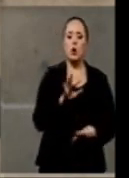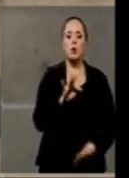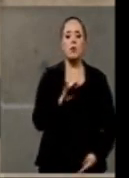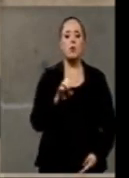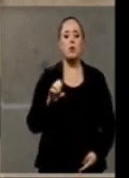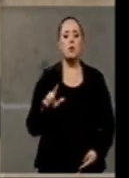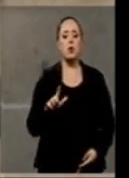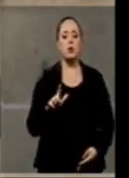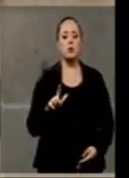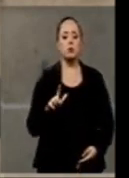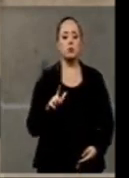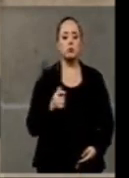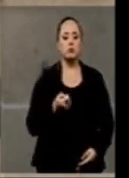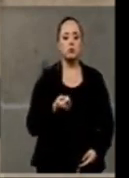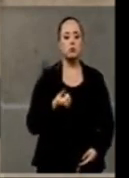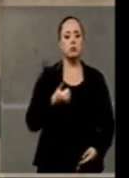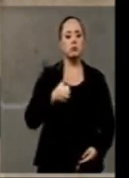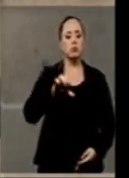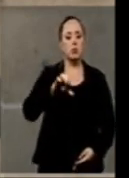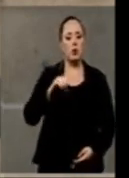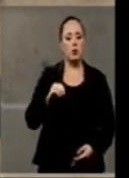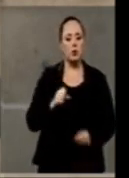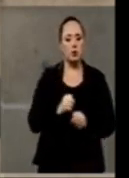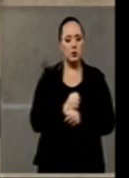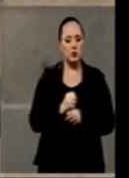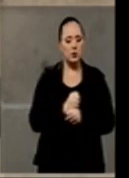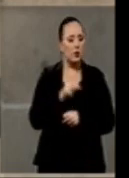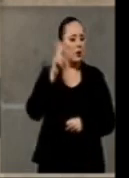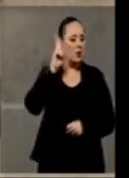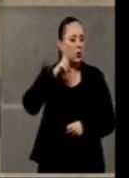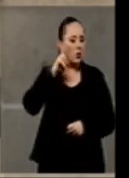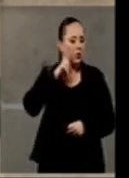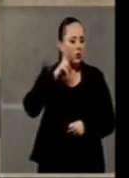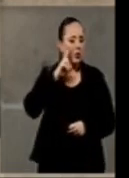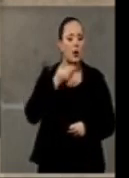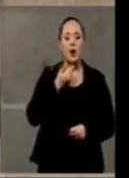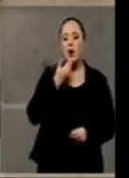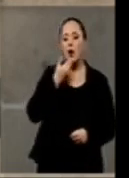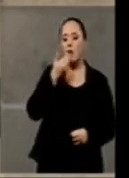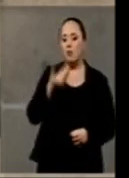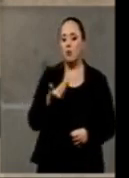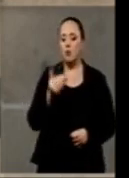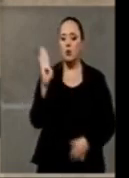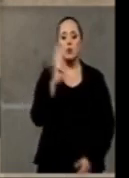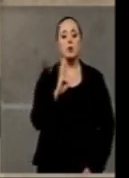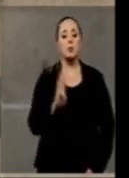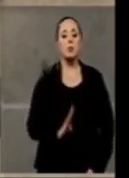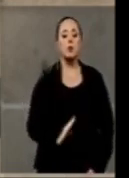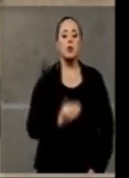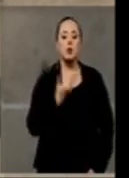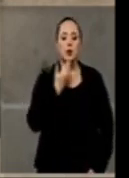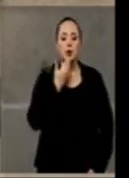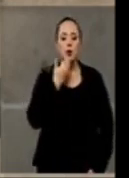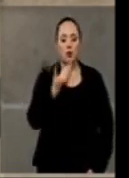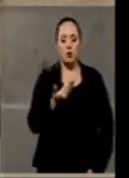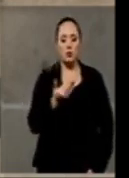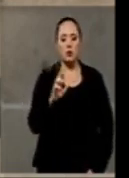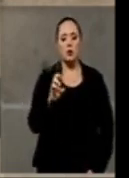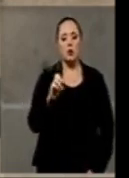quase nonagenária história inteiramente devotada ao país ea sua